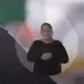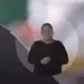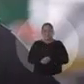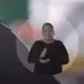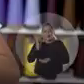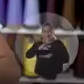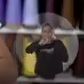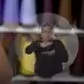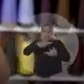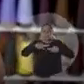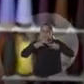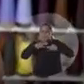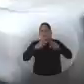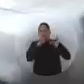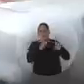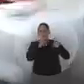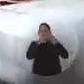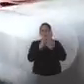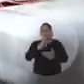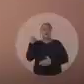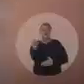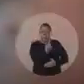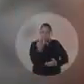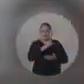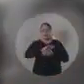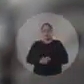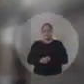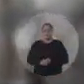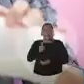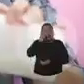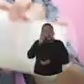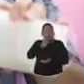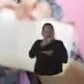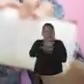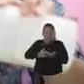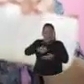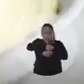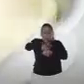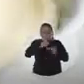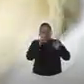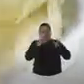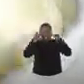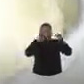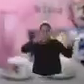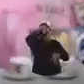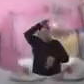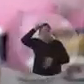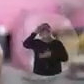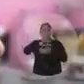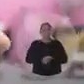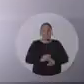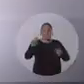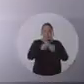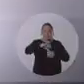nossos hospitais. Para a Neide fazer uniformes e vender às nossas escolas. Para a Maria fazer o bolo e vender aos nossos